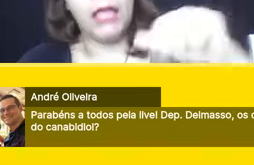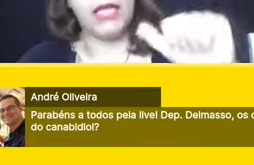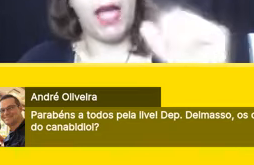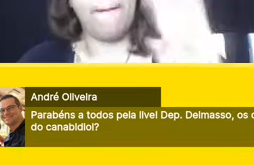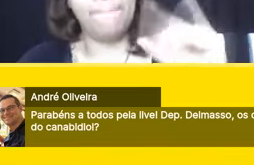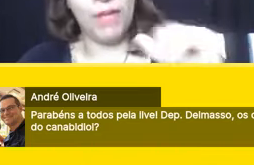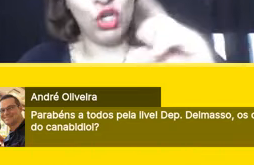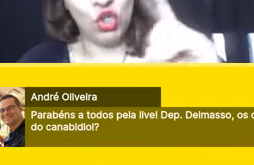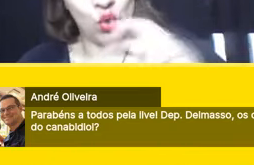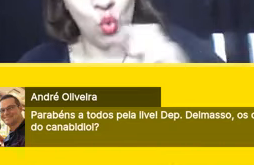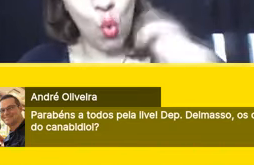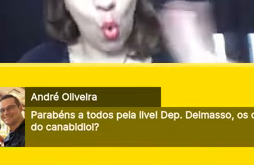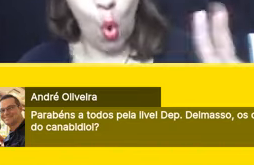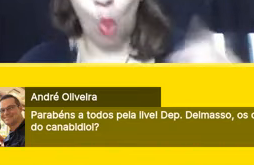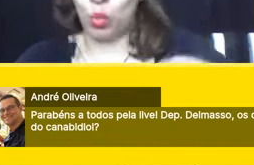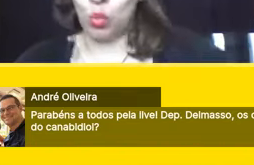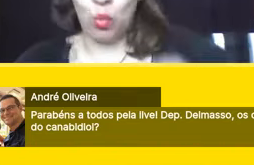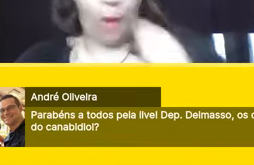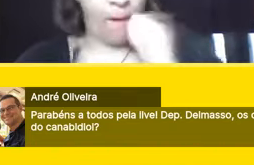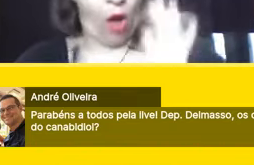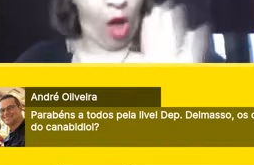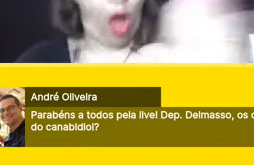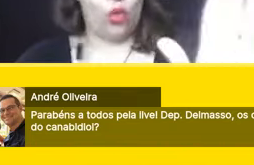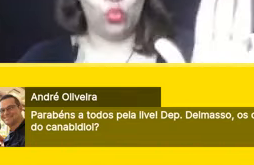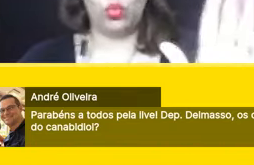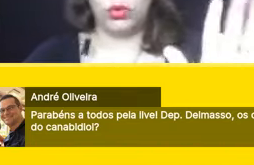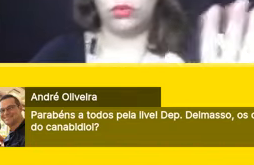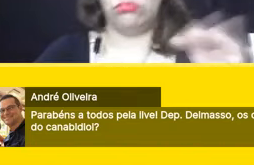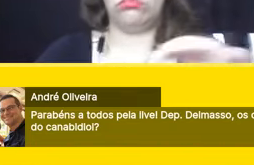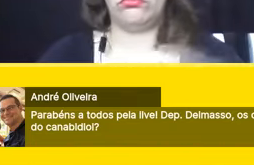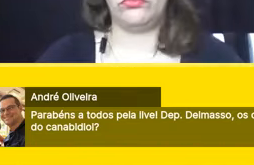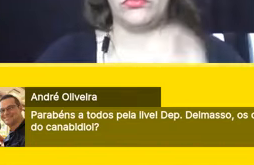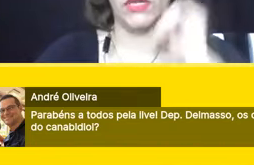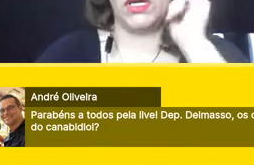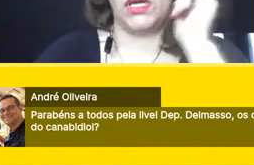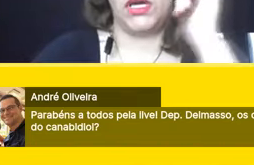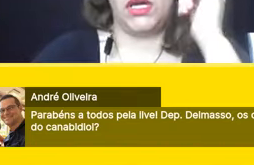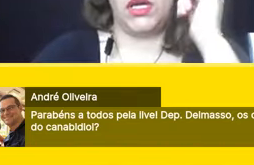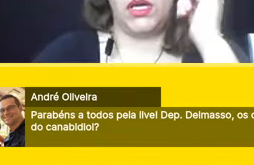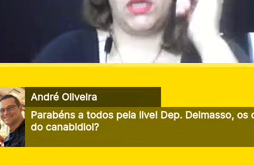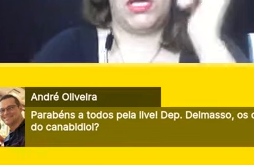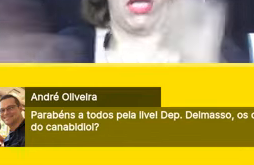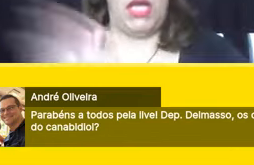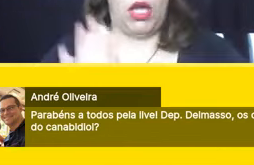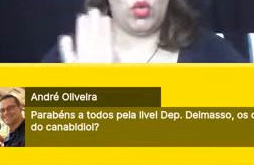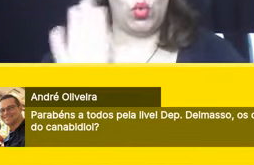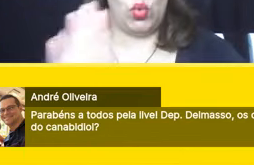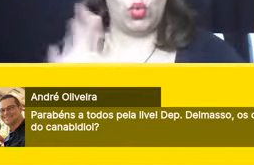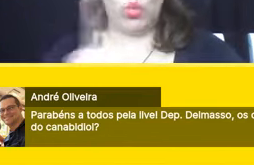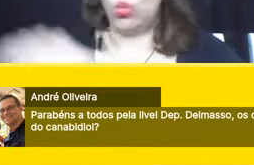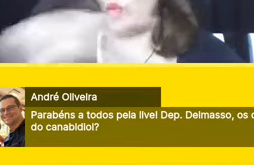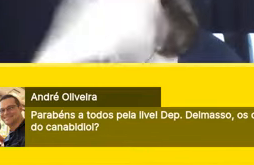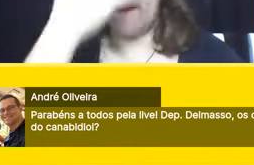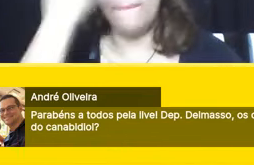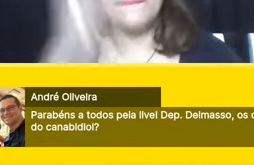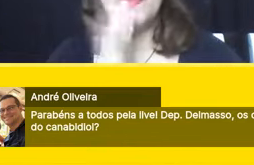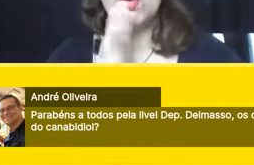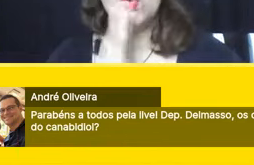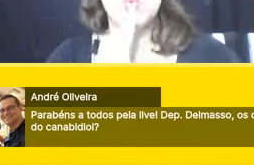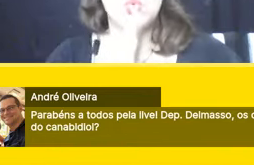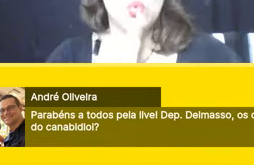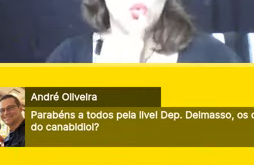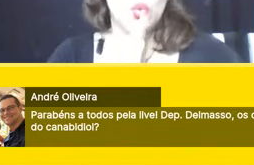ajudar, com certeza. E aí eu quero pedir aqui, Edilson, ajuda de todo o seu público, principalmente das